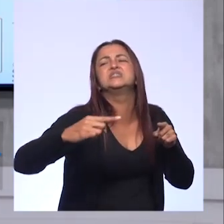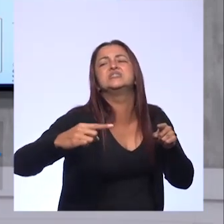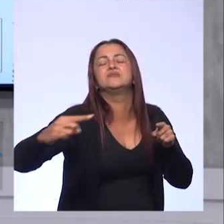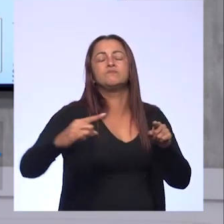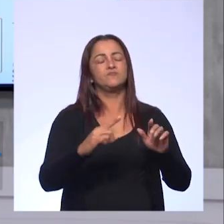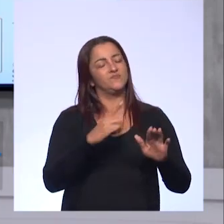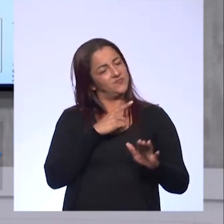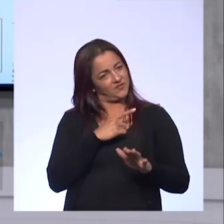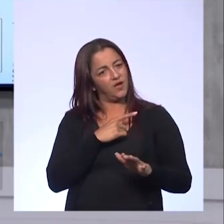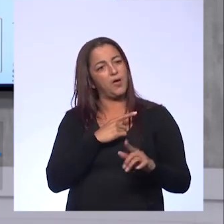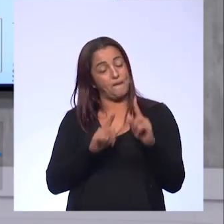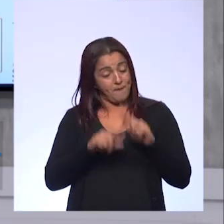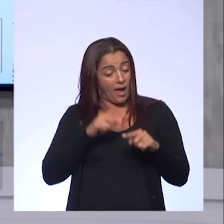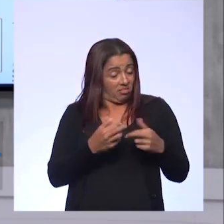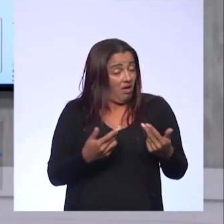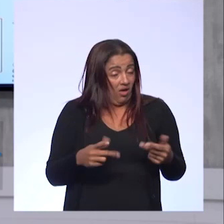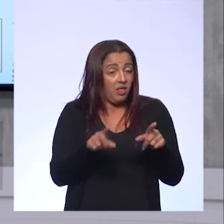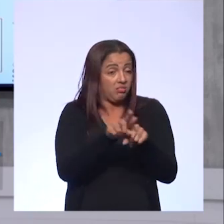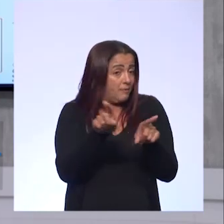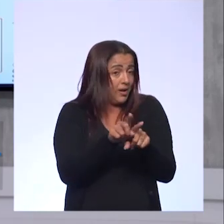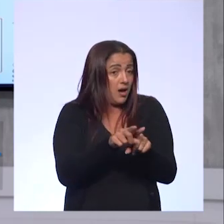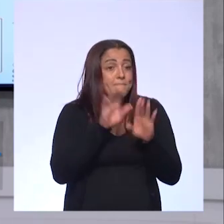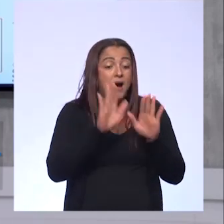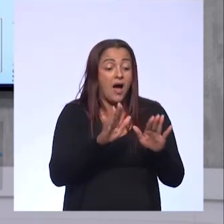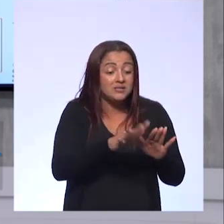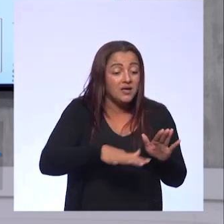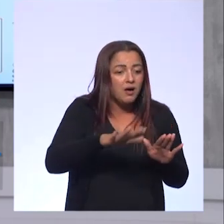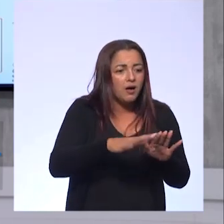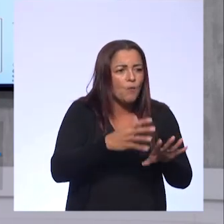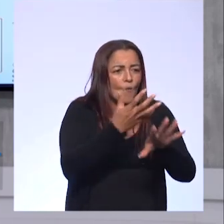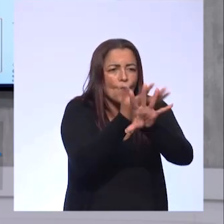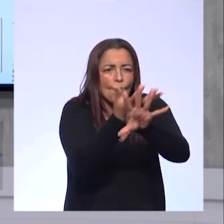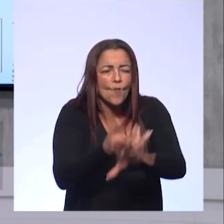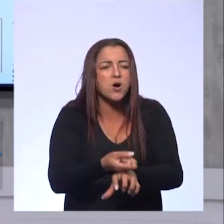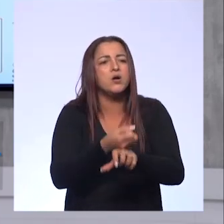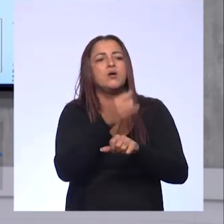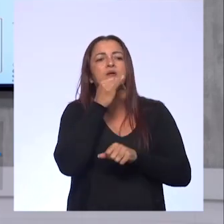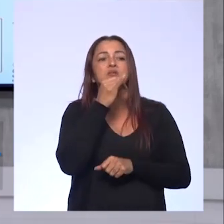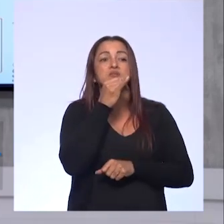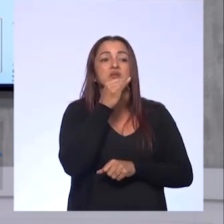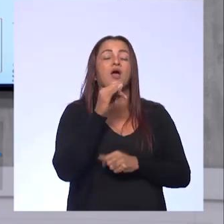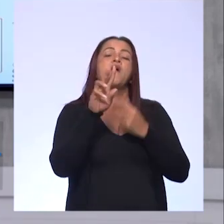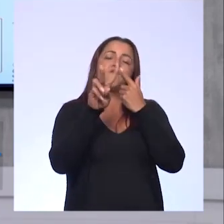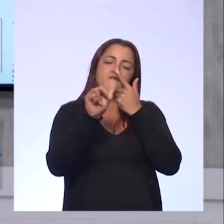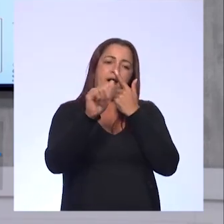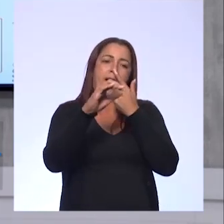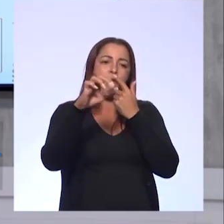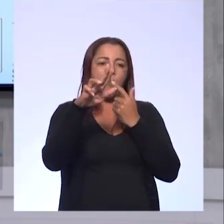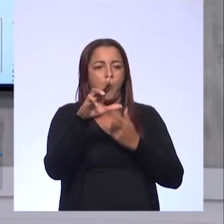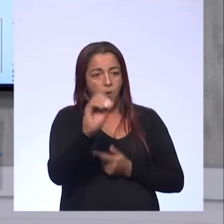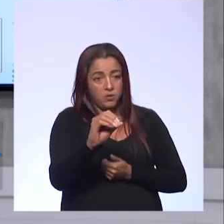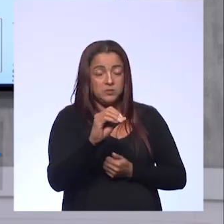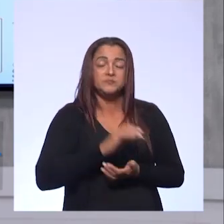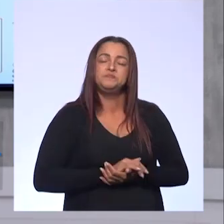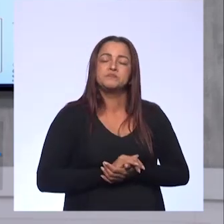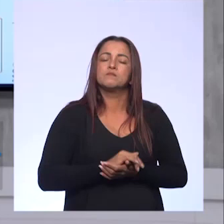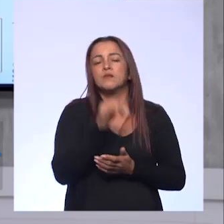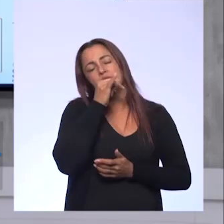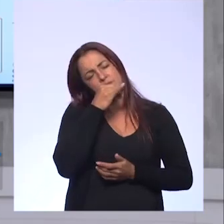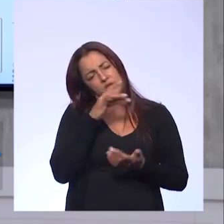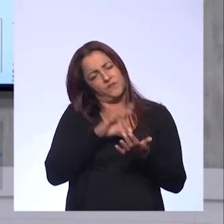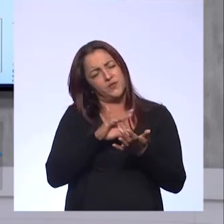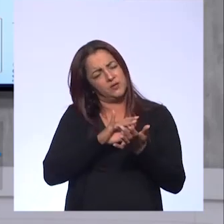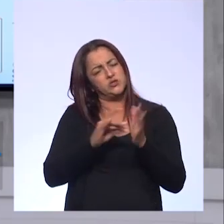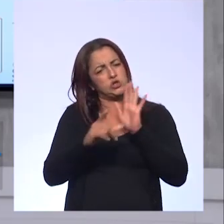mas ela também se propaga em meios tem matéria e-mail como por exemplo falei pra vocês do vácuo na verdade as ondas